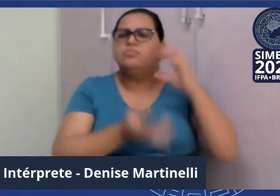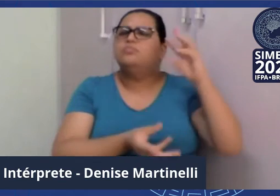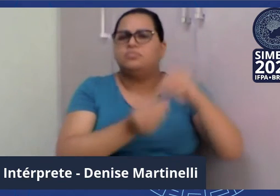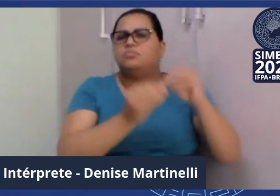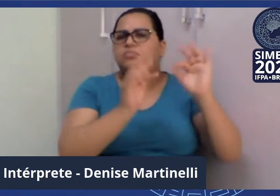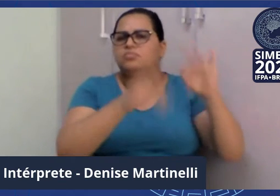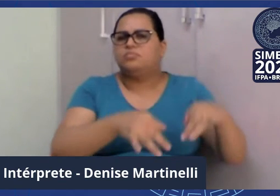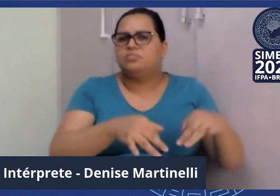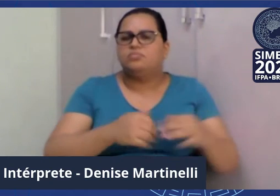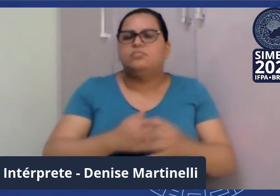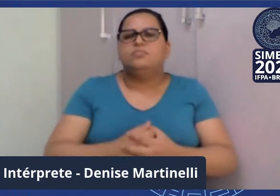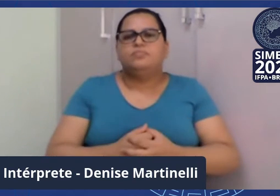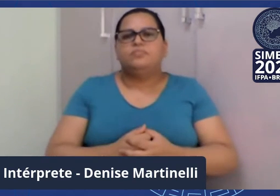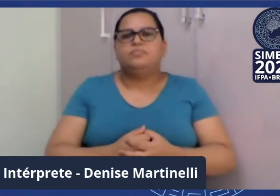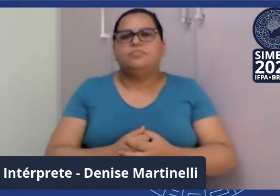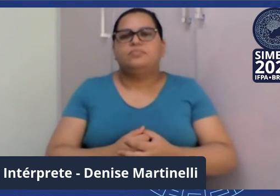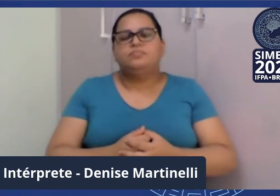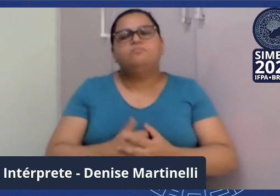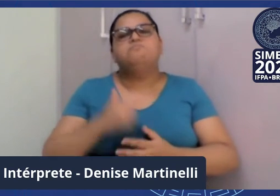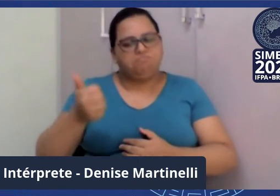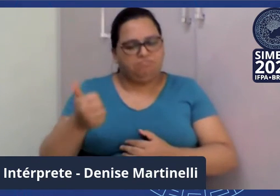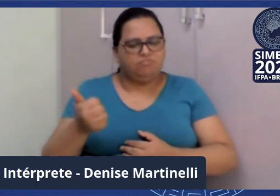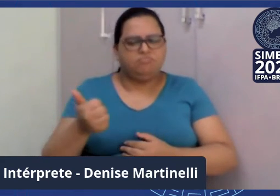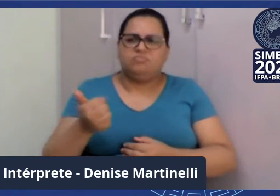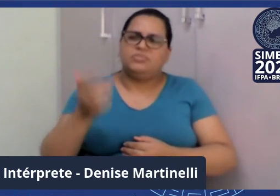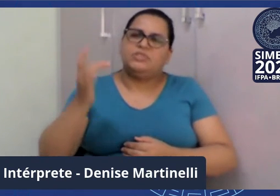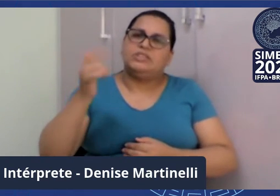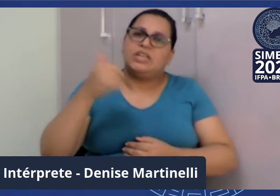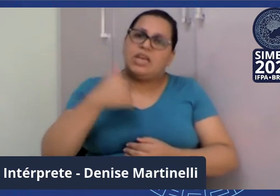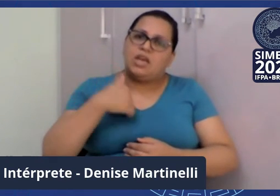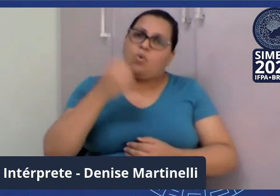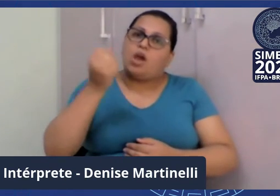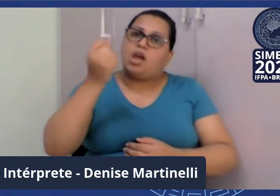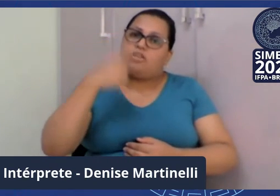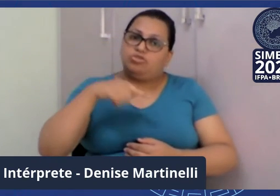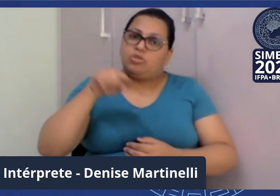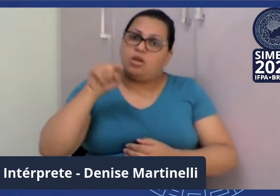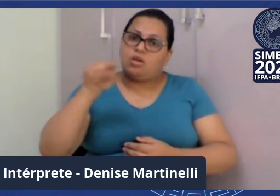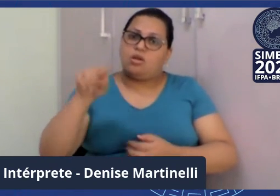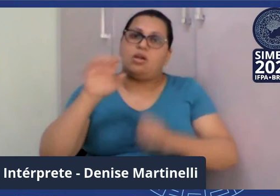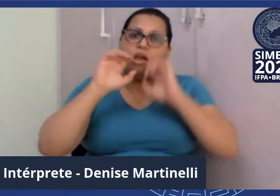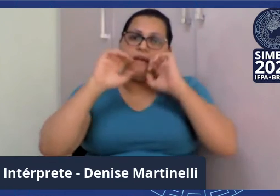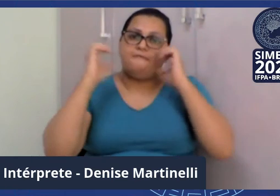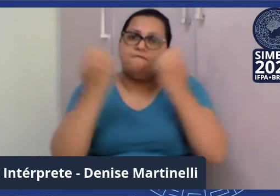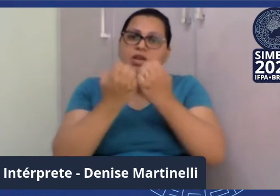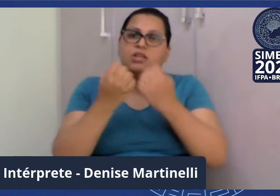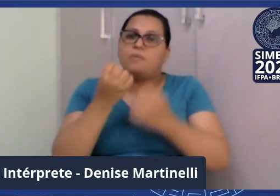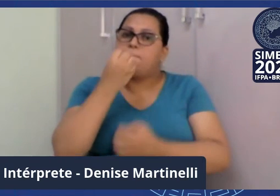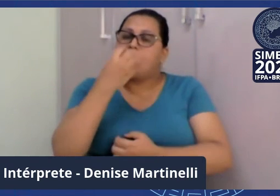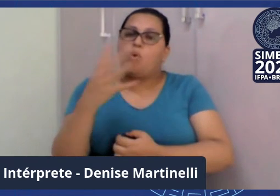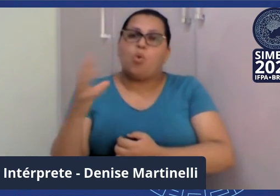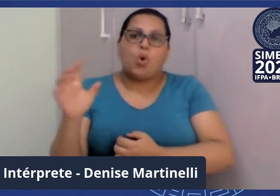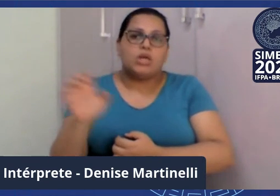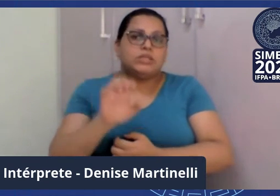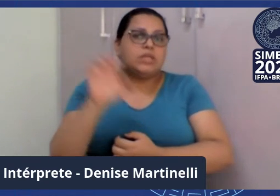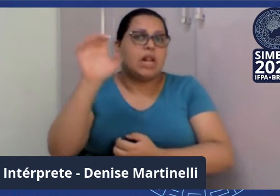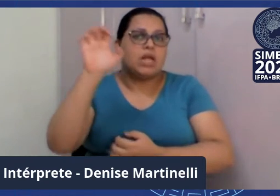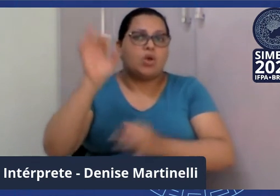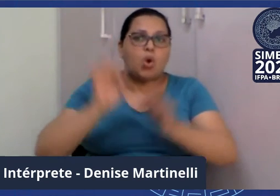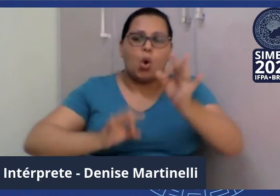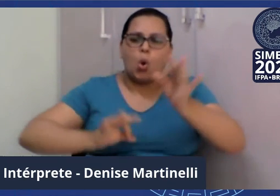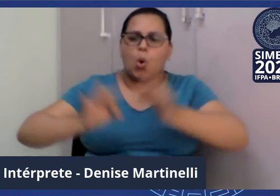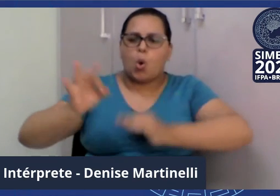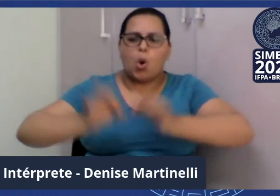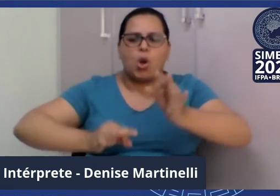Olha, eu achei o evento de vocês fantástico, super bem organizado. Vocês estão realmente de parabéns